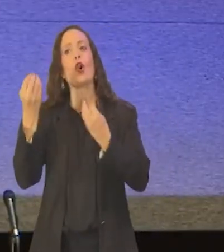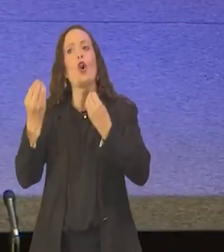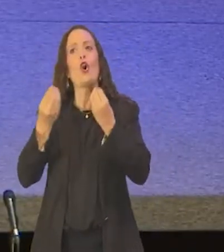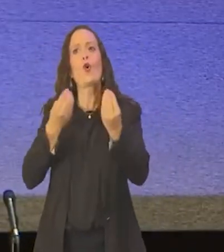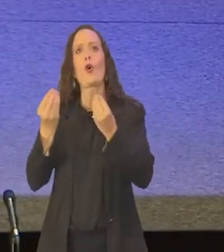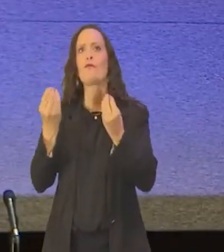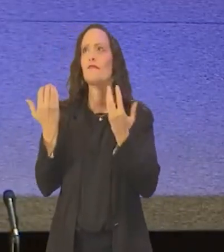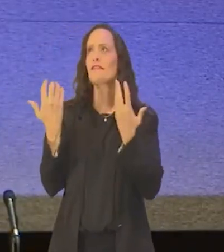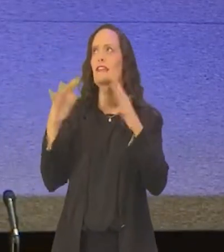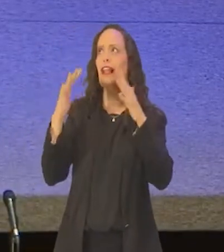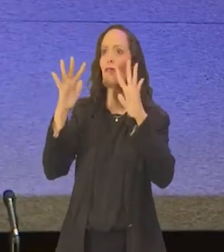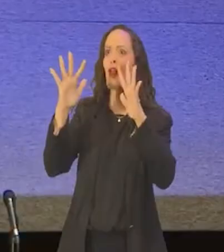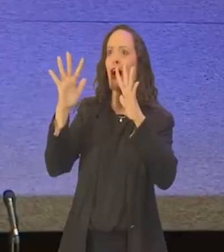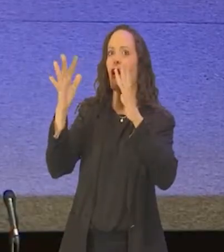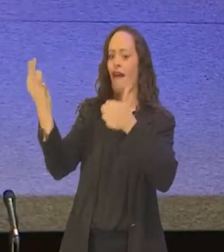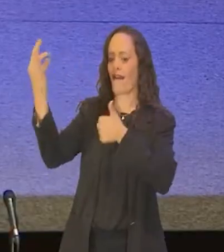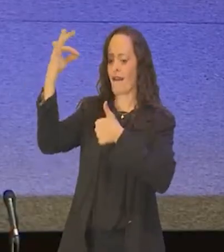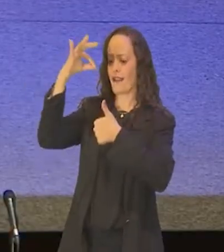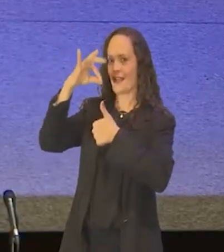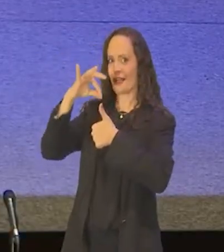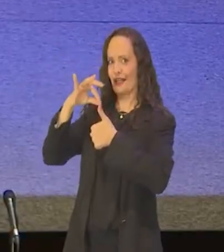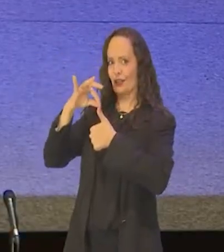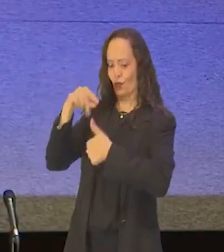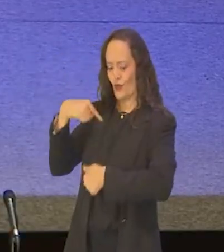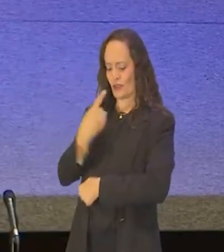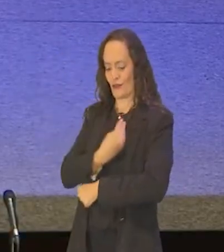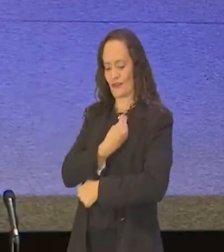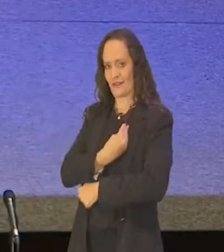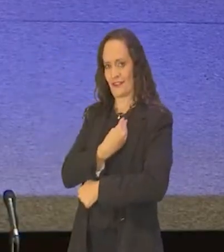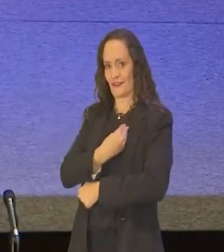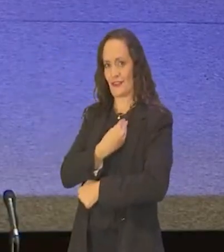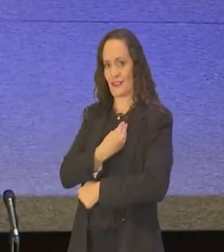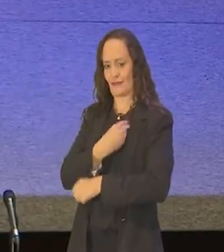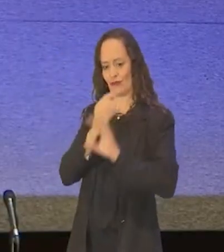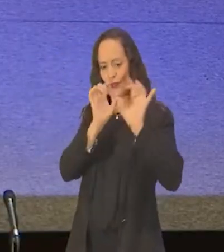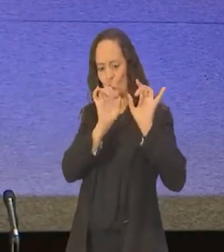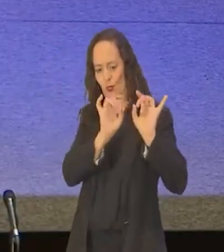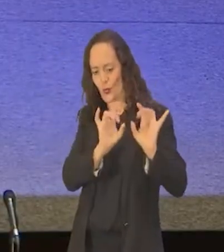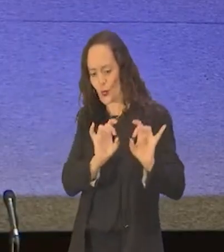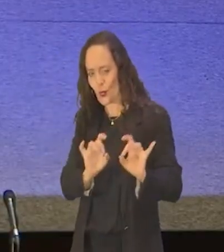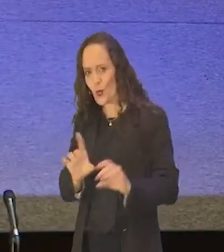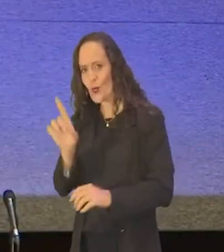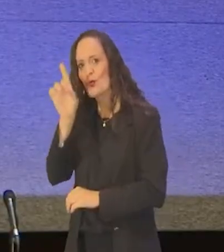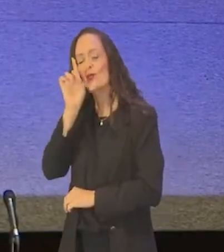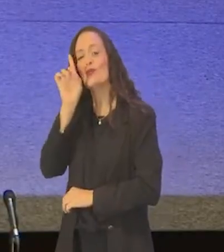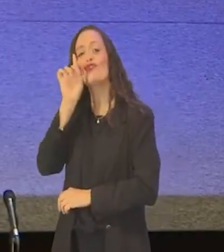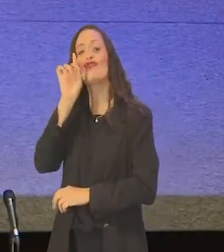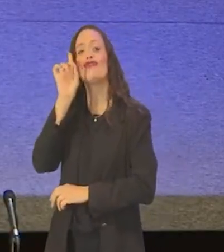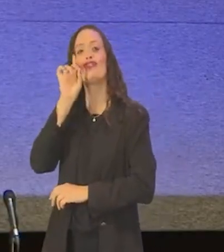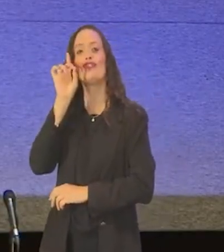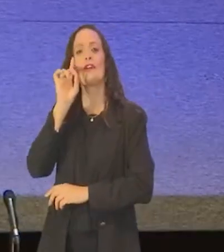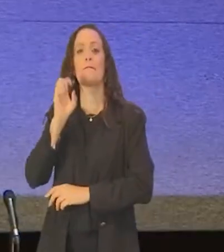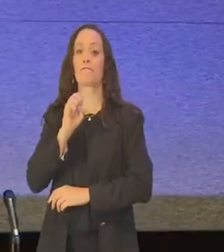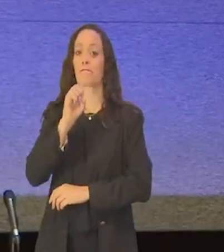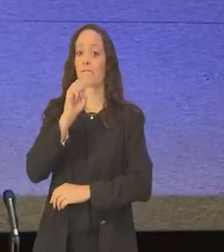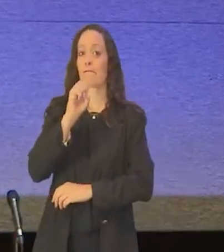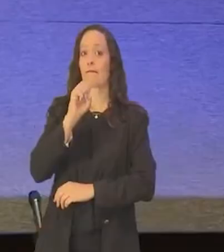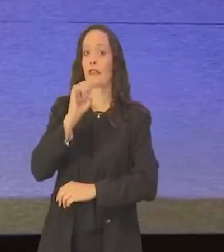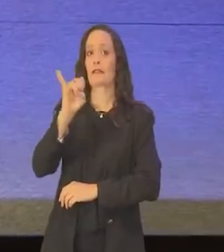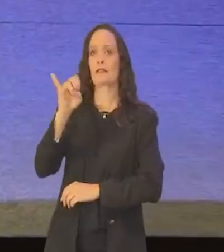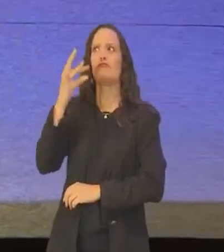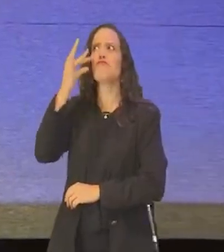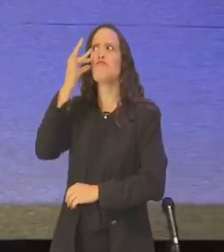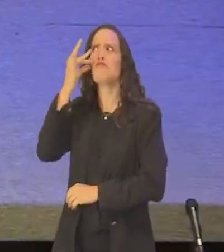a presença de Cristo em nossas vidas, no nosso dia a dia, sem a presença física